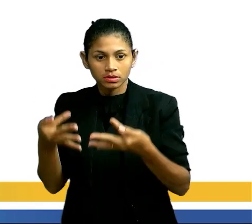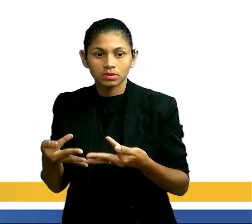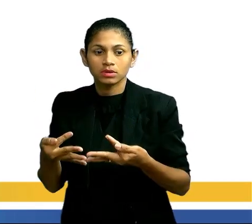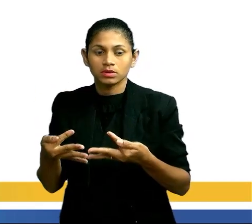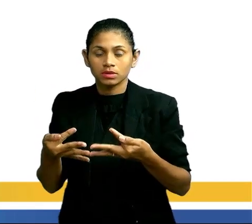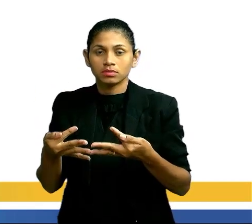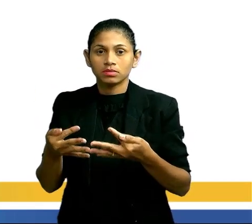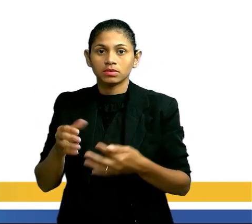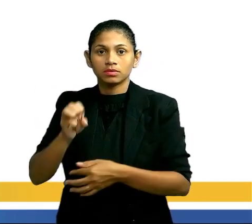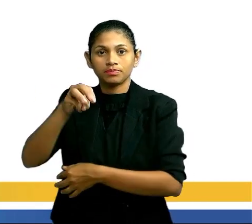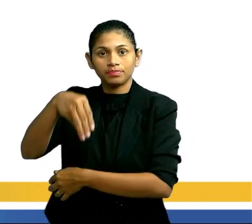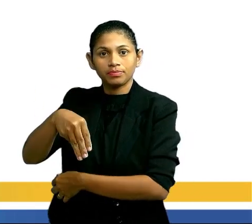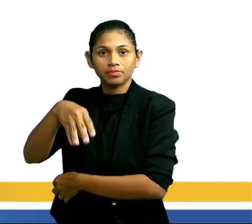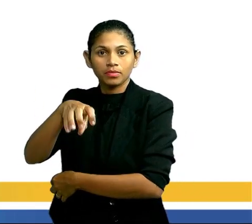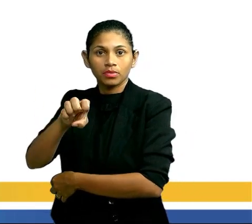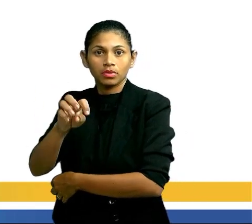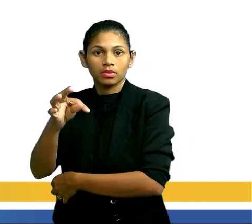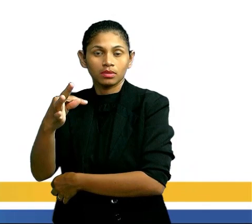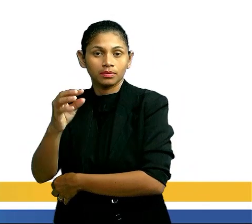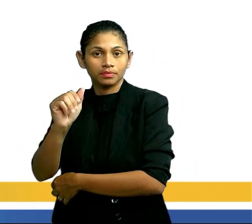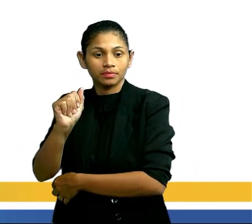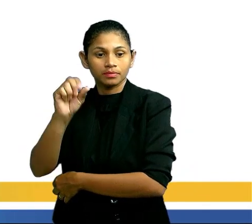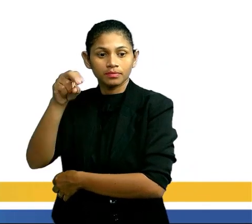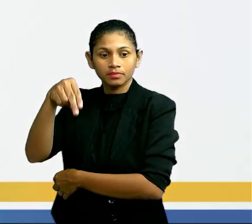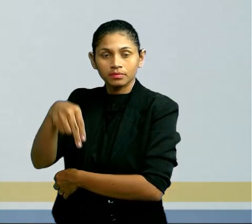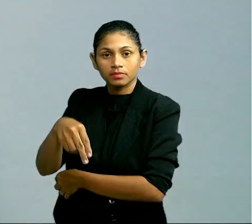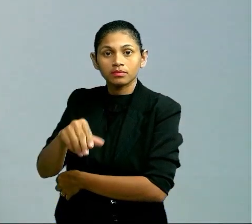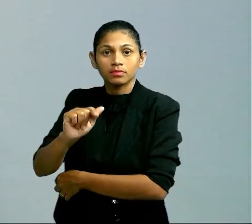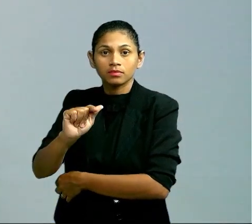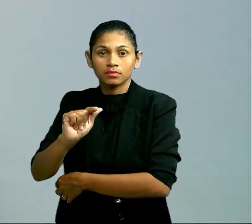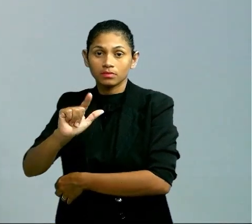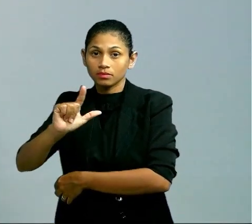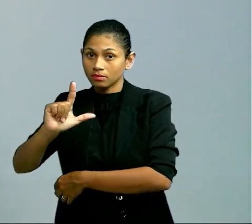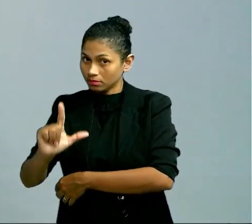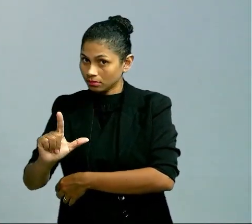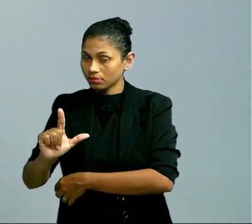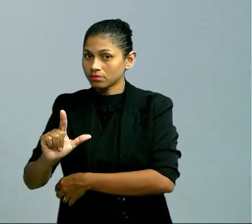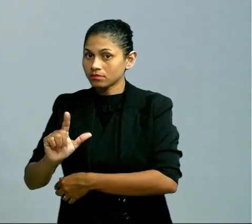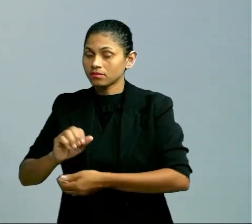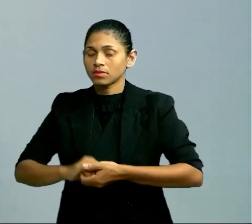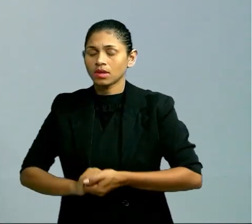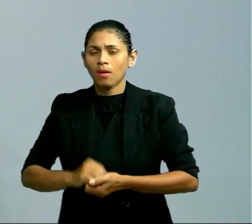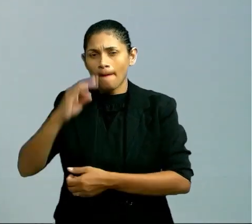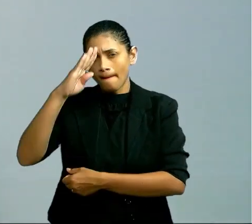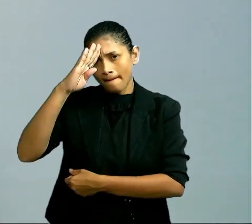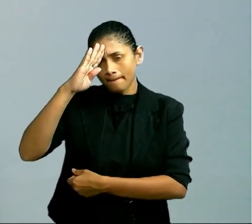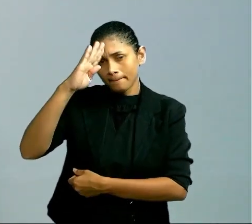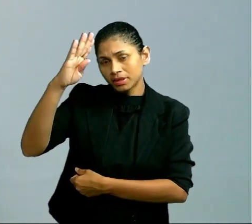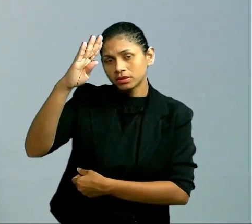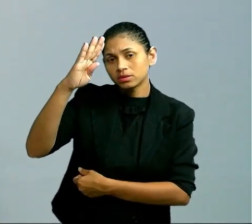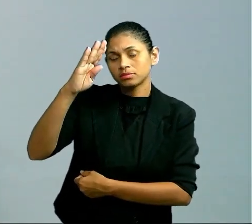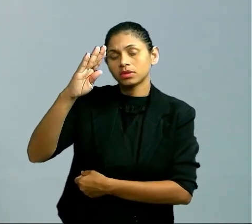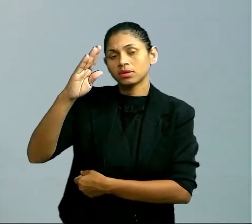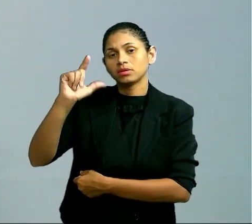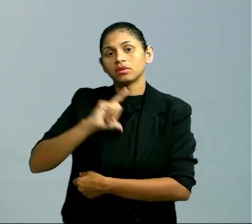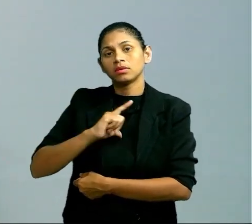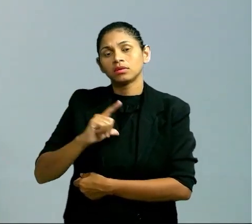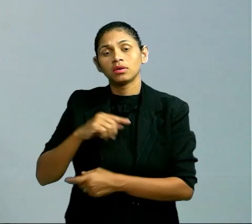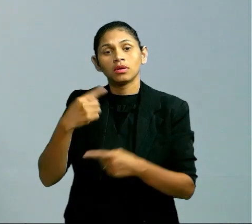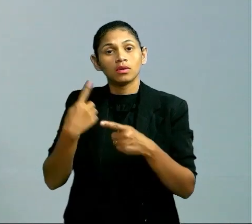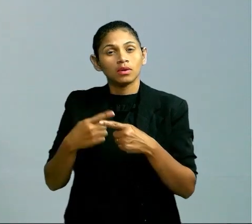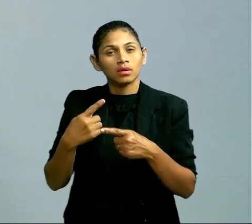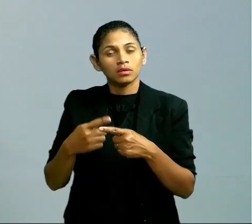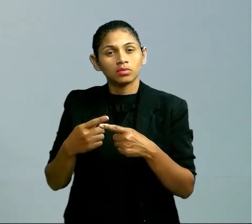-al. Aí nós teremos um metanal. O metanal, pessoal, ele é o principal aldeído que nós temos porque ele é